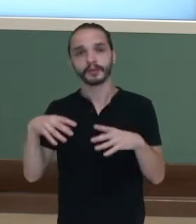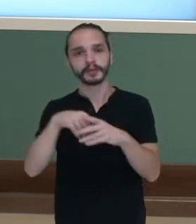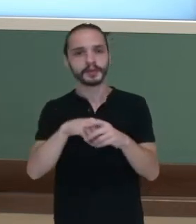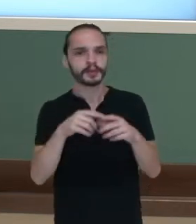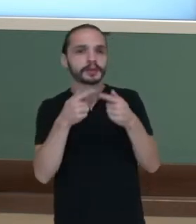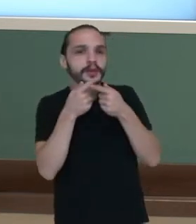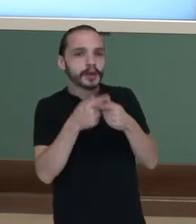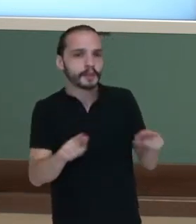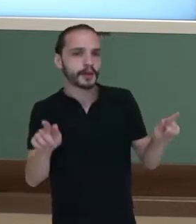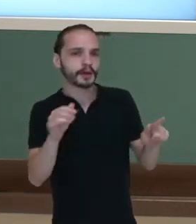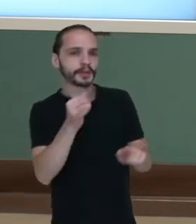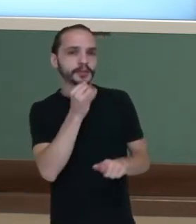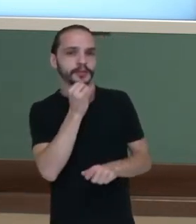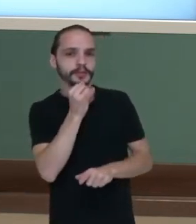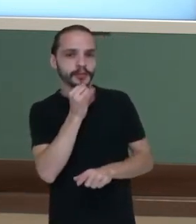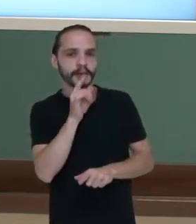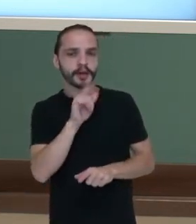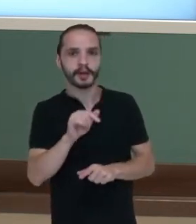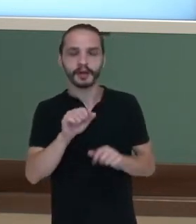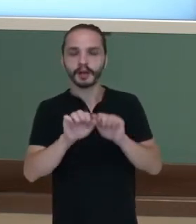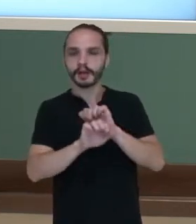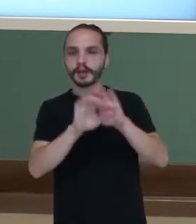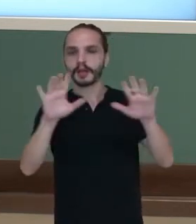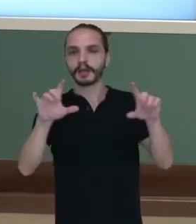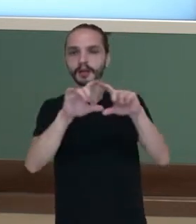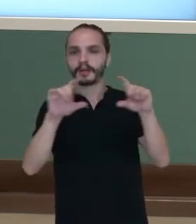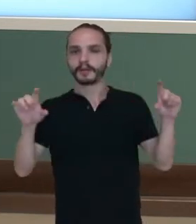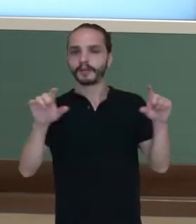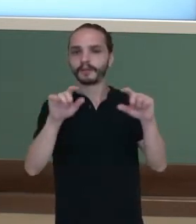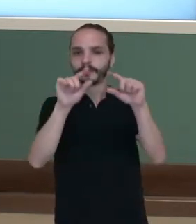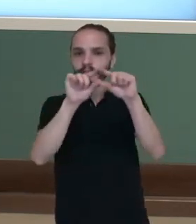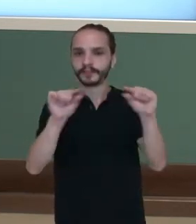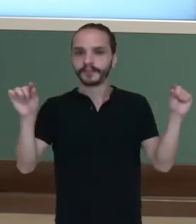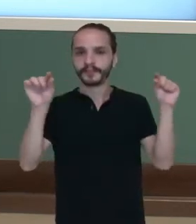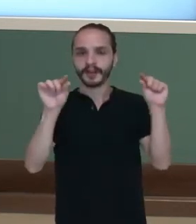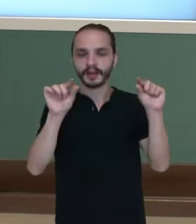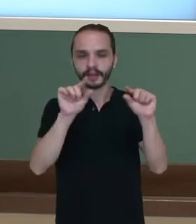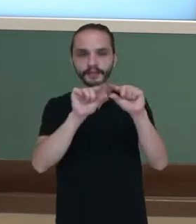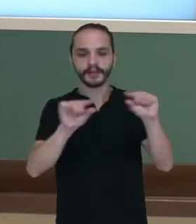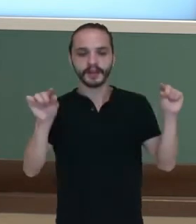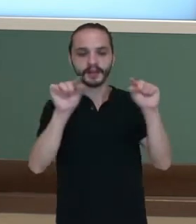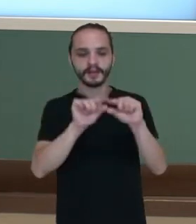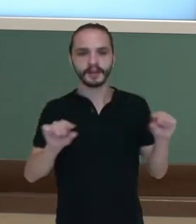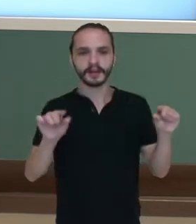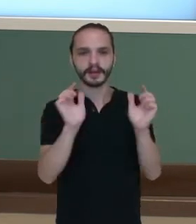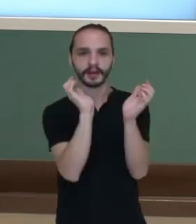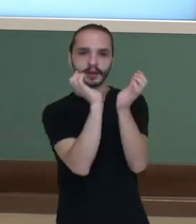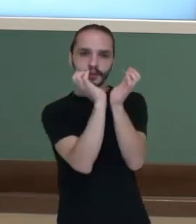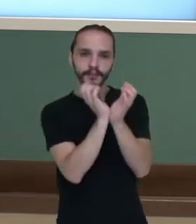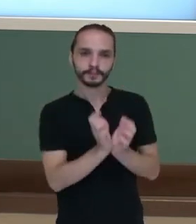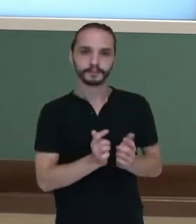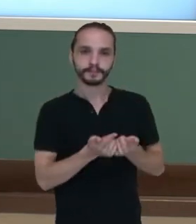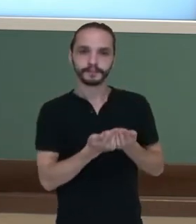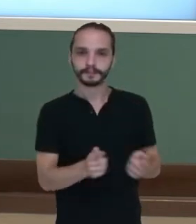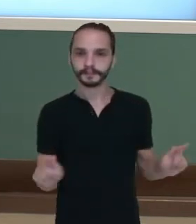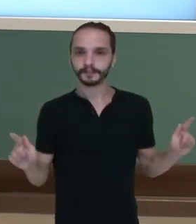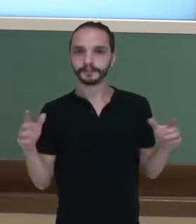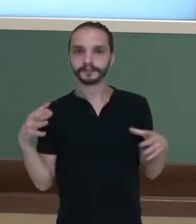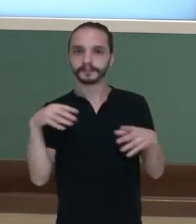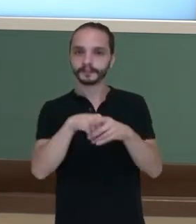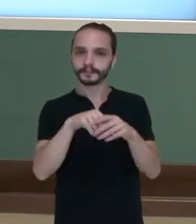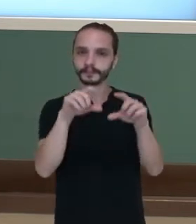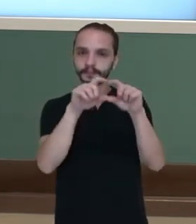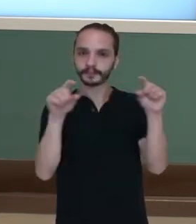por exemplo, fica muito claro o enunciado de uma frase, né? Quais são as classes gramaticais que compõem o enunciado da